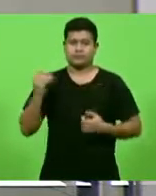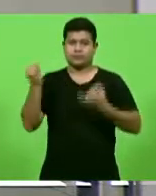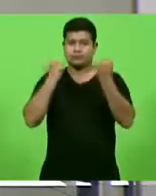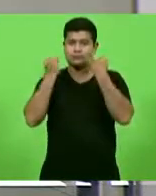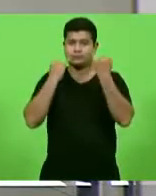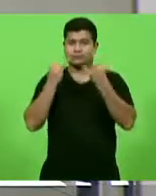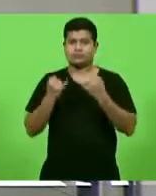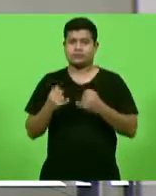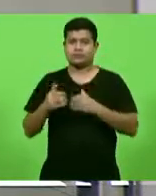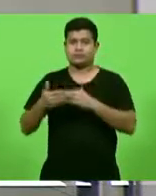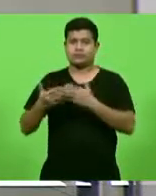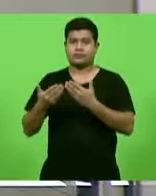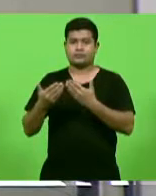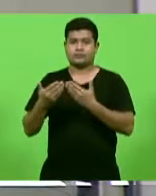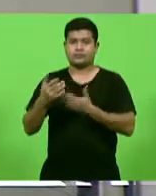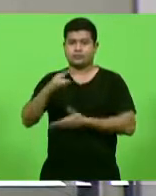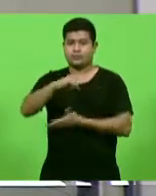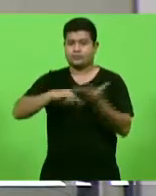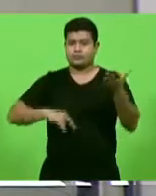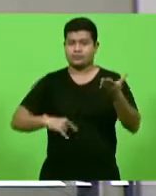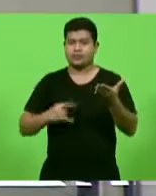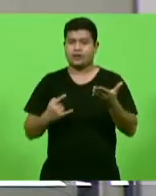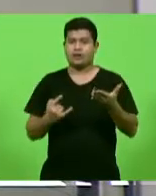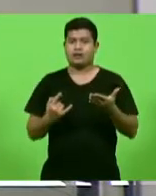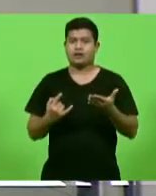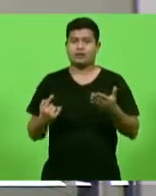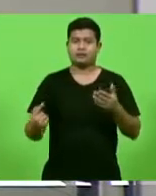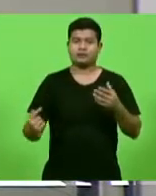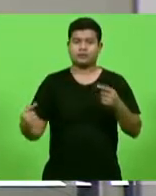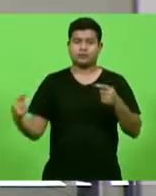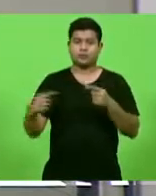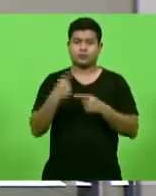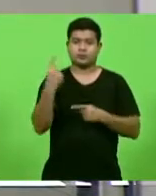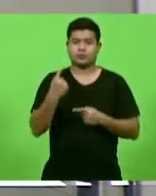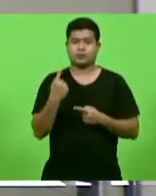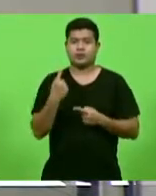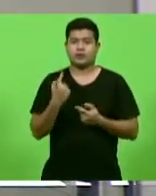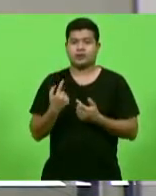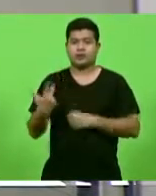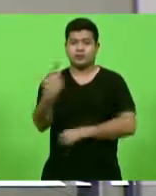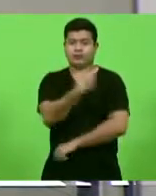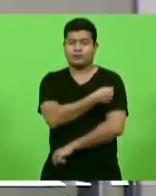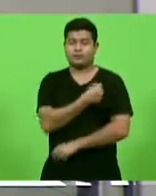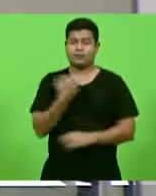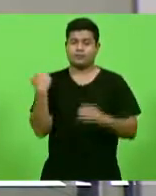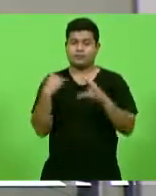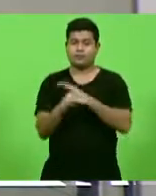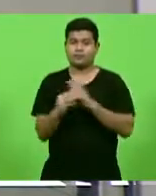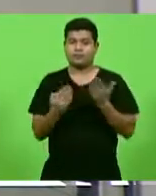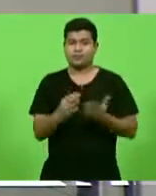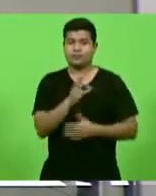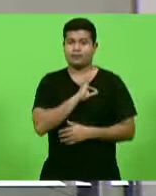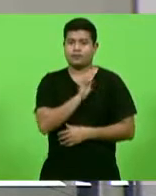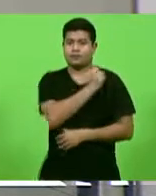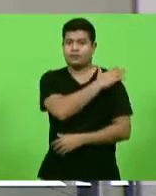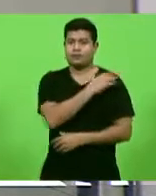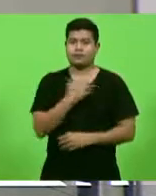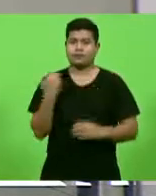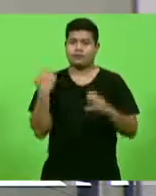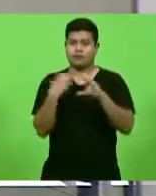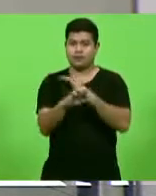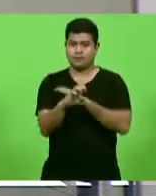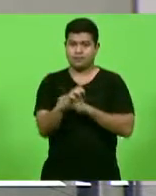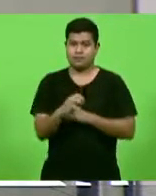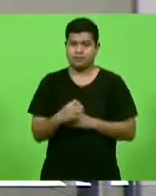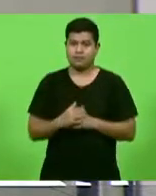acerca do formulário denominado Termo de Recusa de Vacinação, encaminhado aos policiais militares do Estado via e-mail. Em